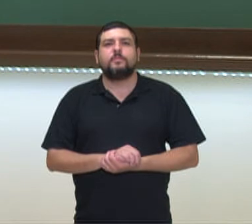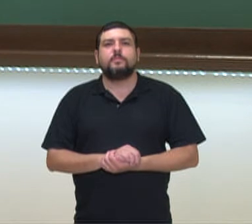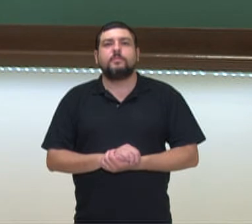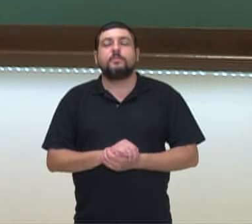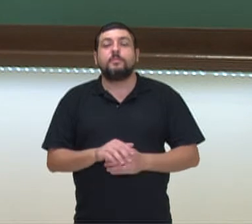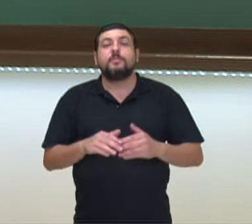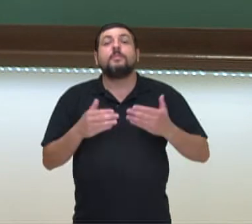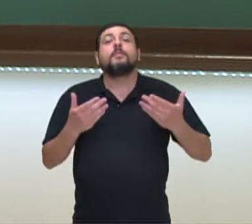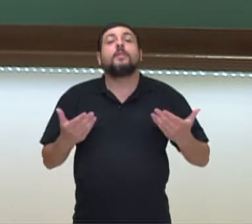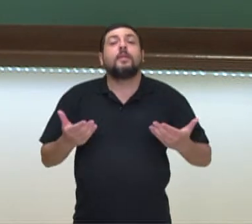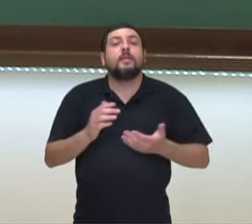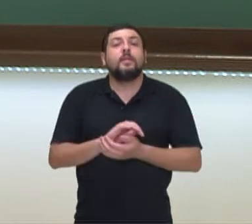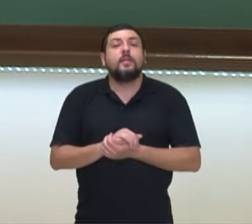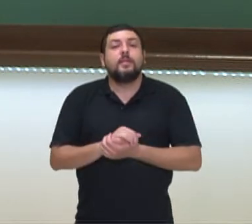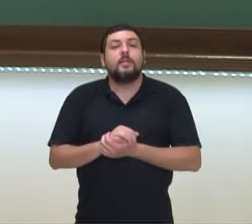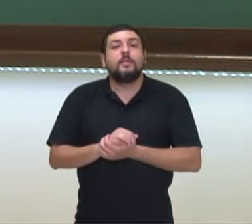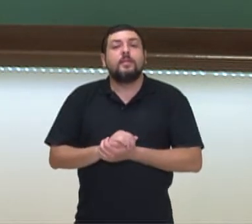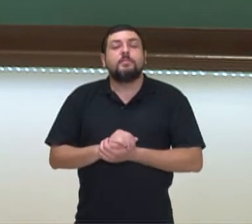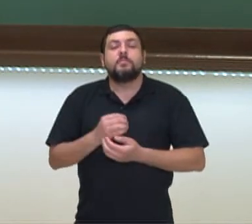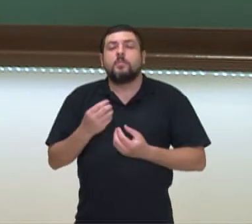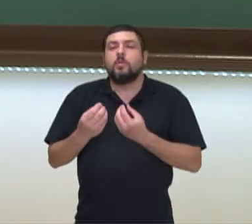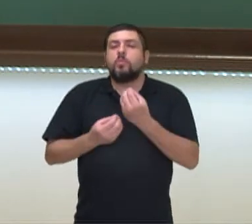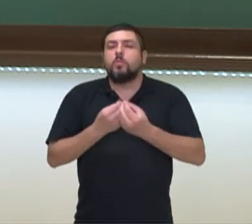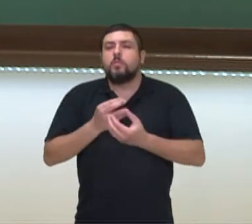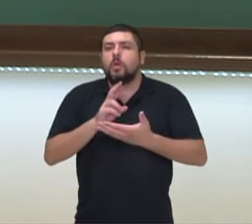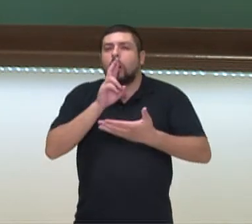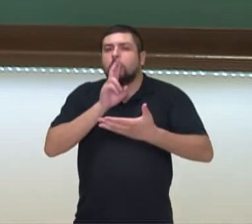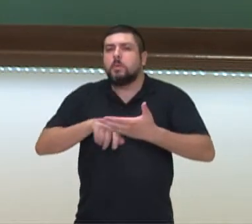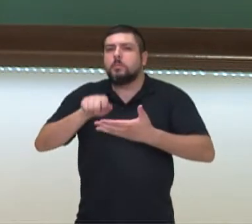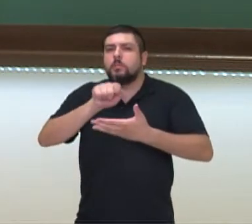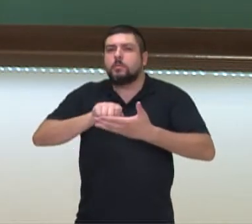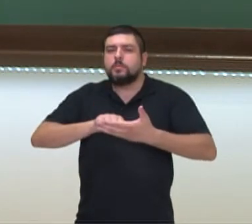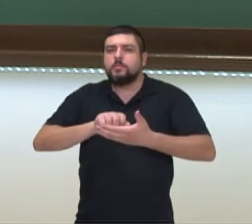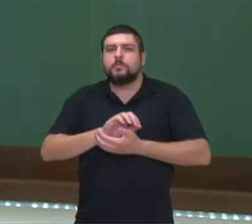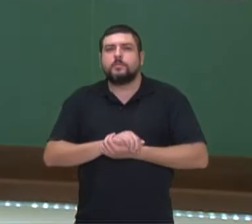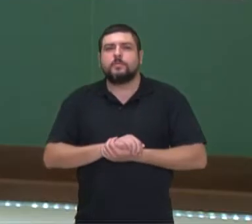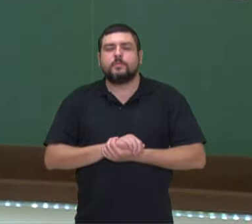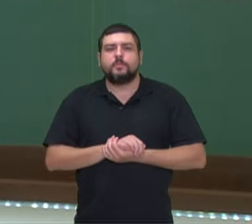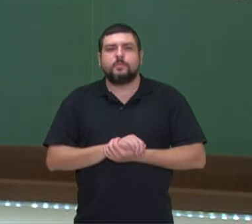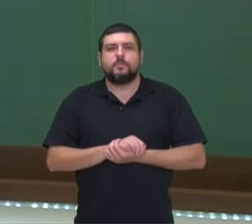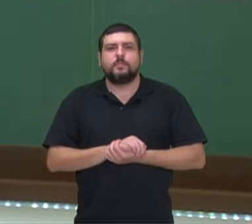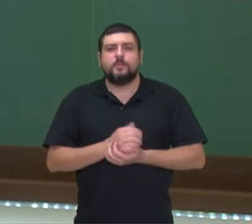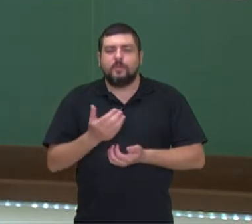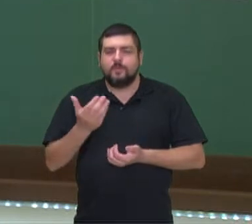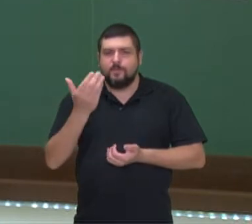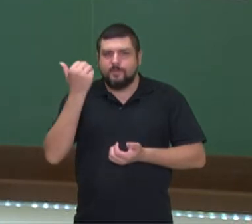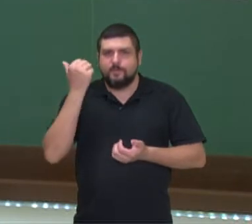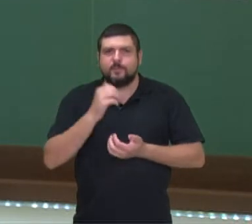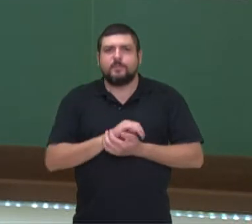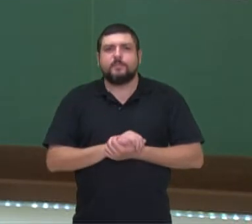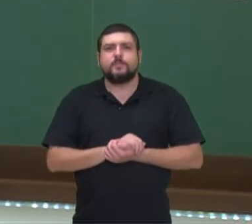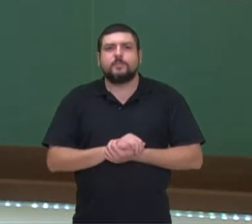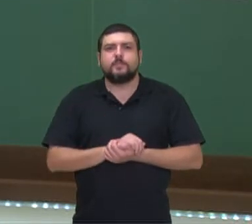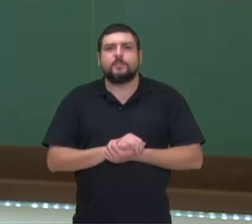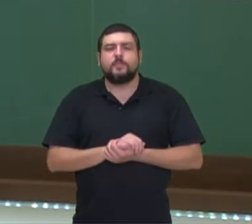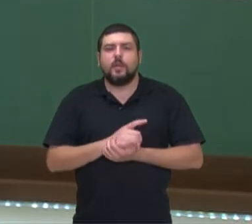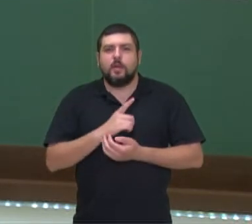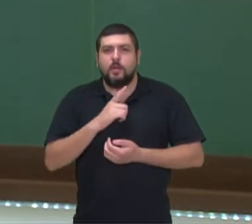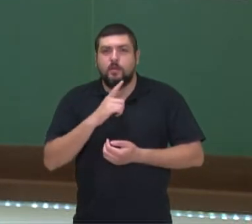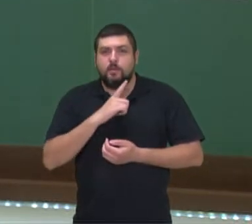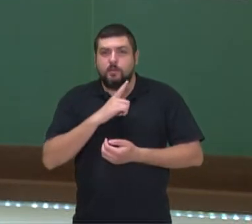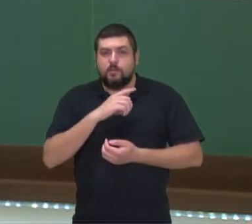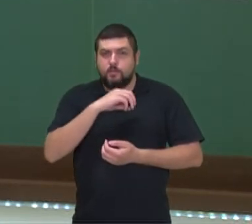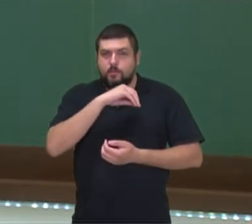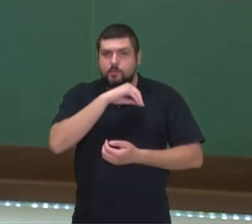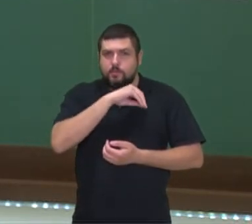E aí, galerinha, vamos ver como é que ficou essa resolução? Então, vamos lá. Então, acompanhe aqui comigo. Então, nós temos lá o salário,